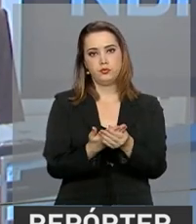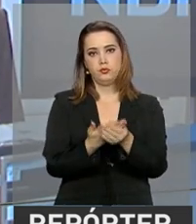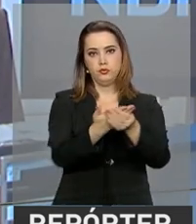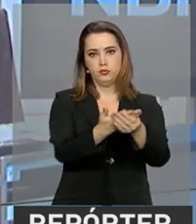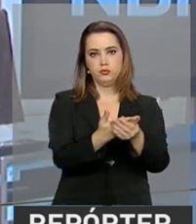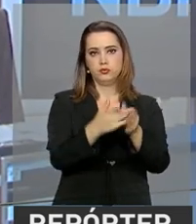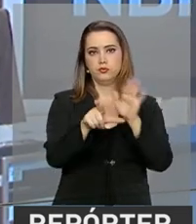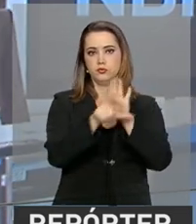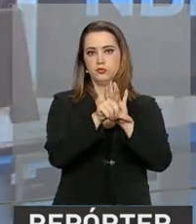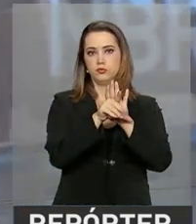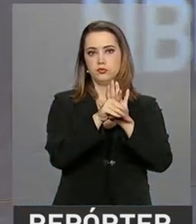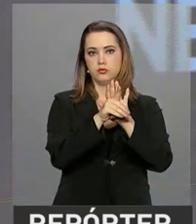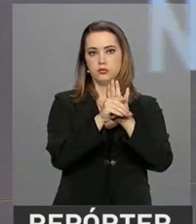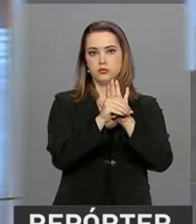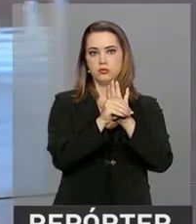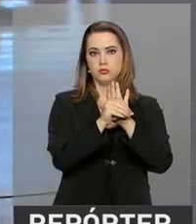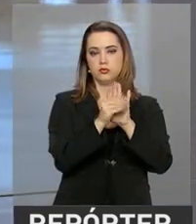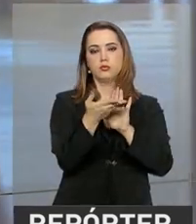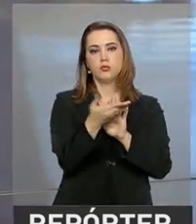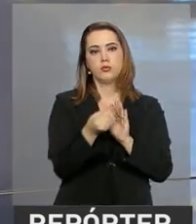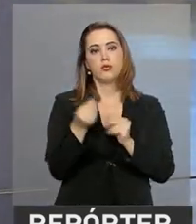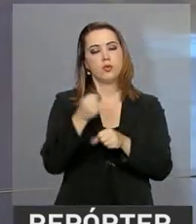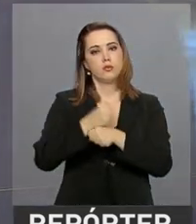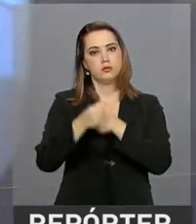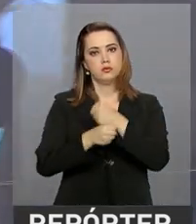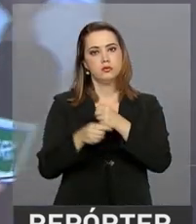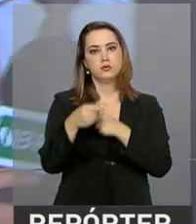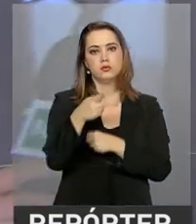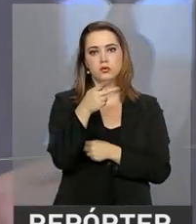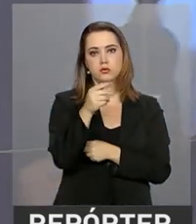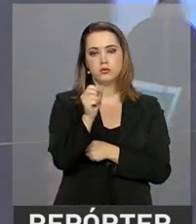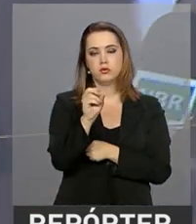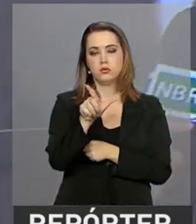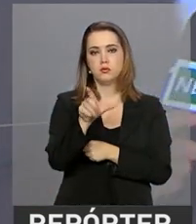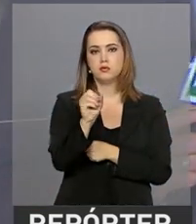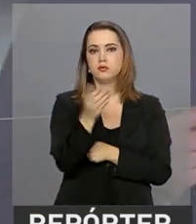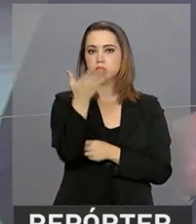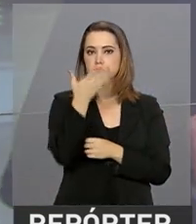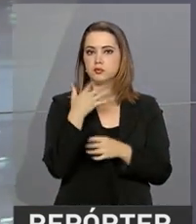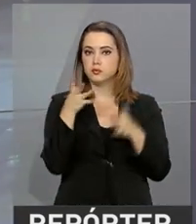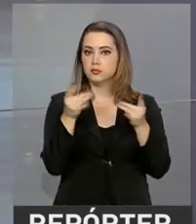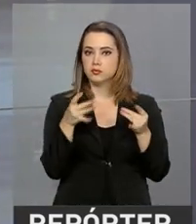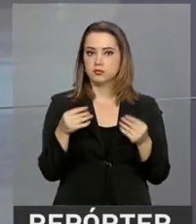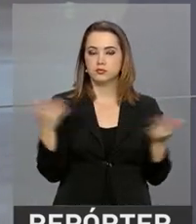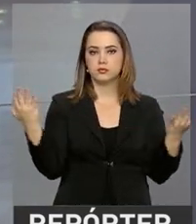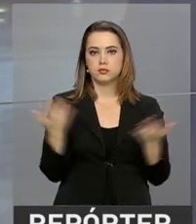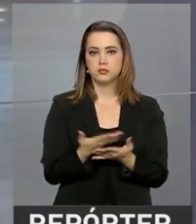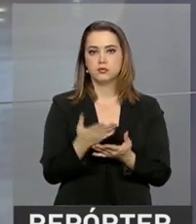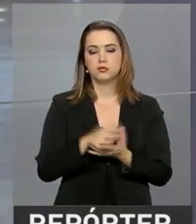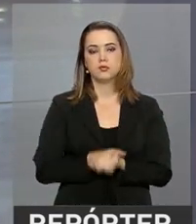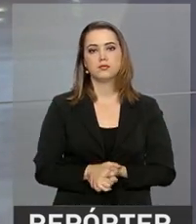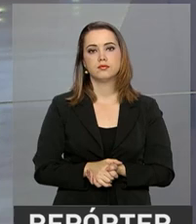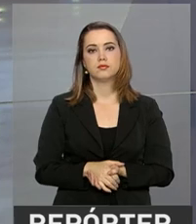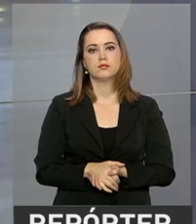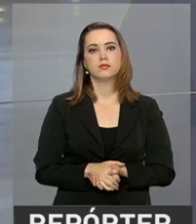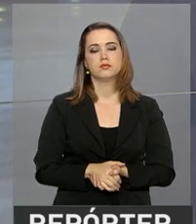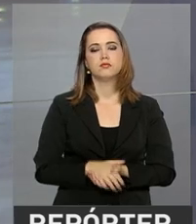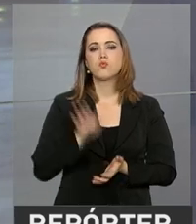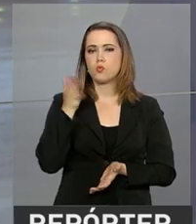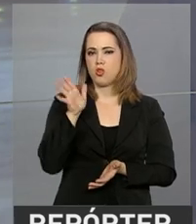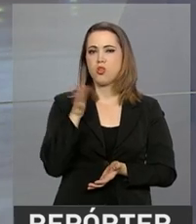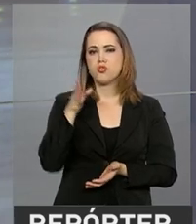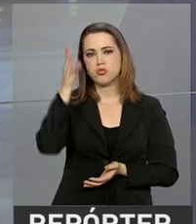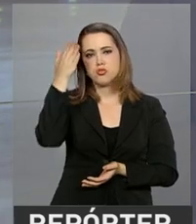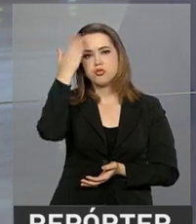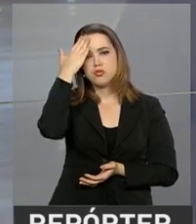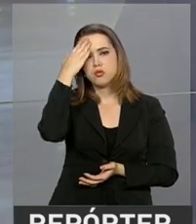vem. O repórter Paulo Assalvi está no Palácio Planalto, ao vivo, e conversa com a gente sobre esse assunto. Olá, Paulo. Já se sabe quando